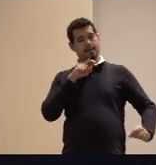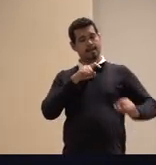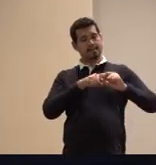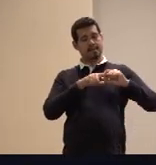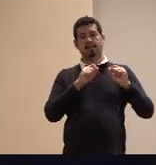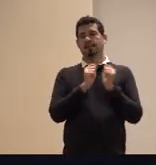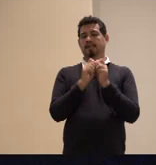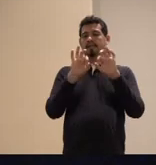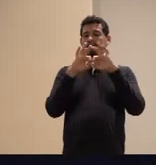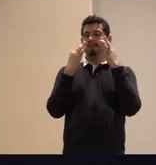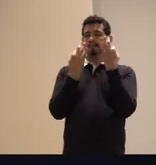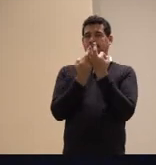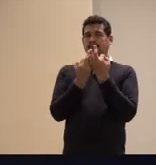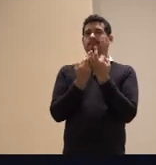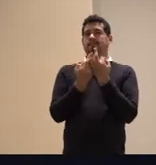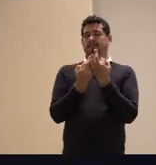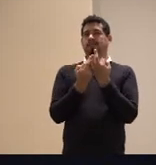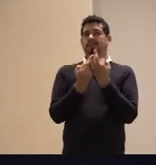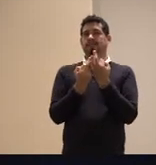família.